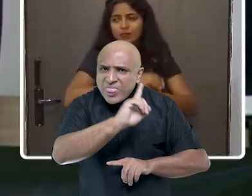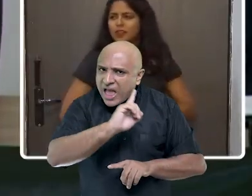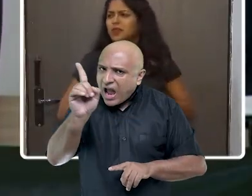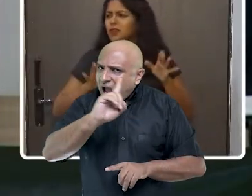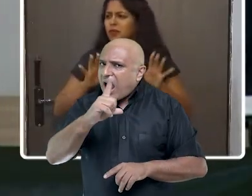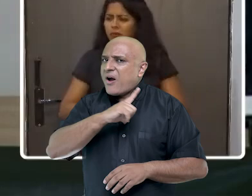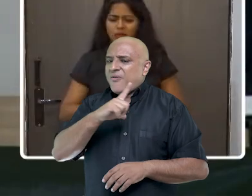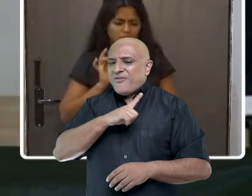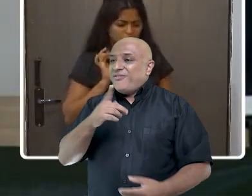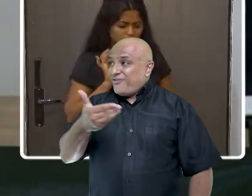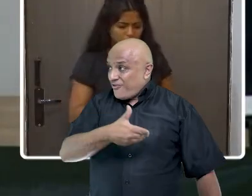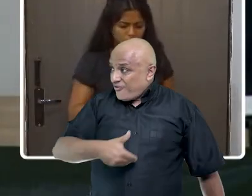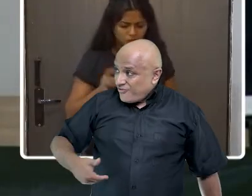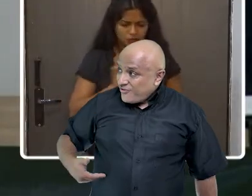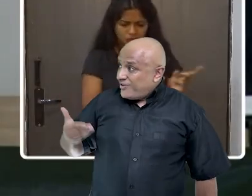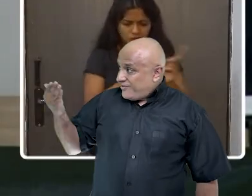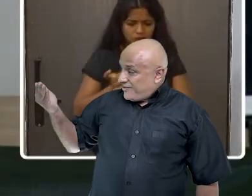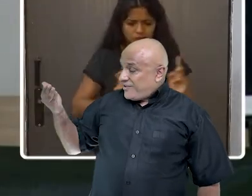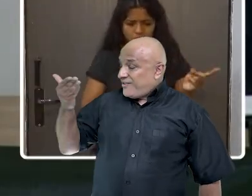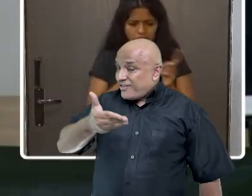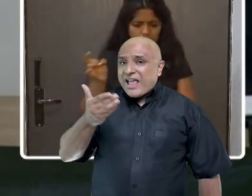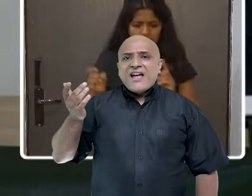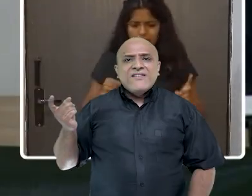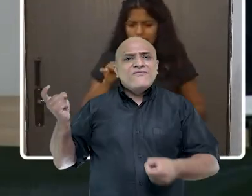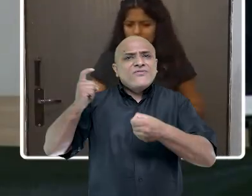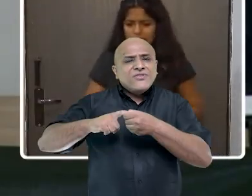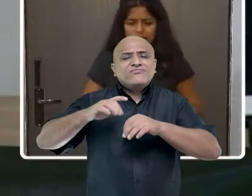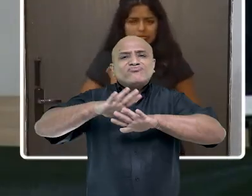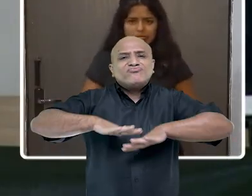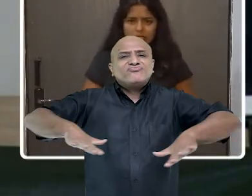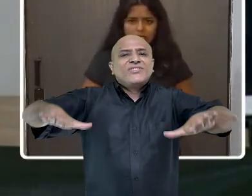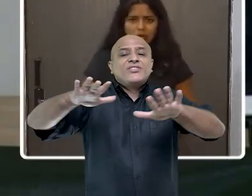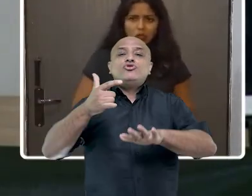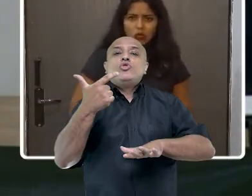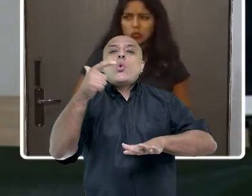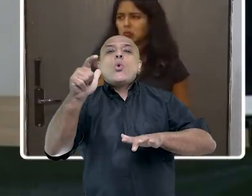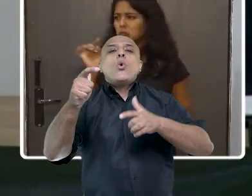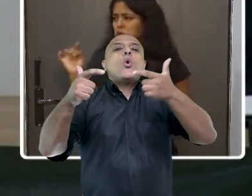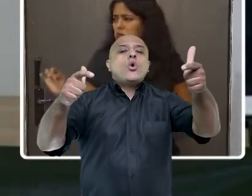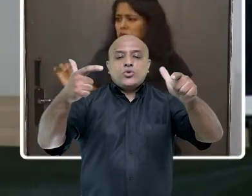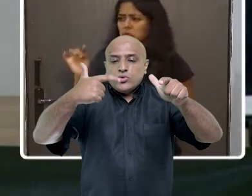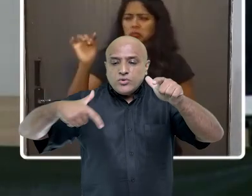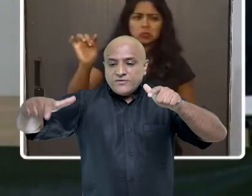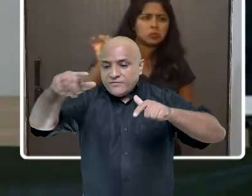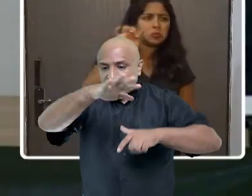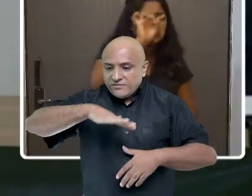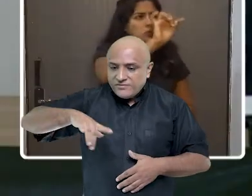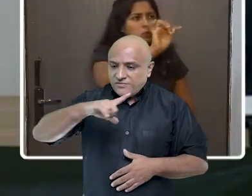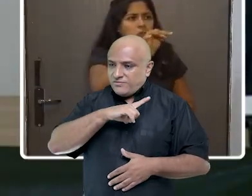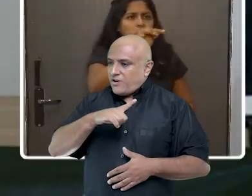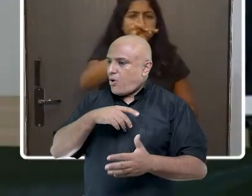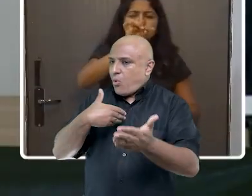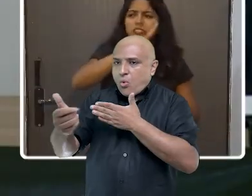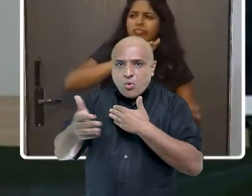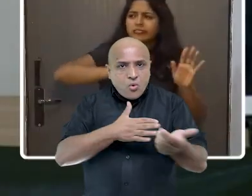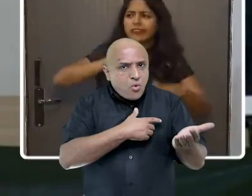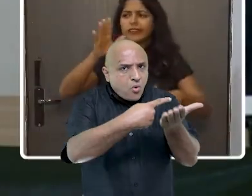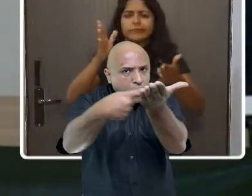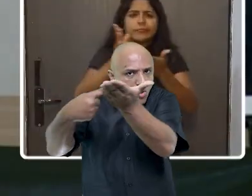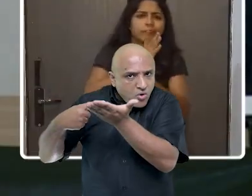somente, governador, caríssima Lívia, na retórica vazia de uma outra ementa de um acórdão qualquer,